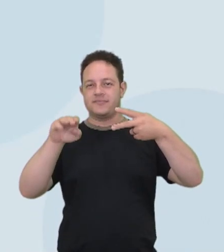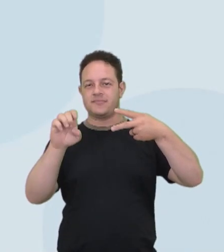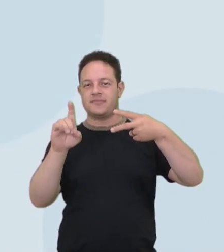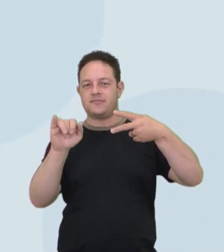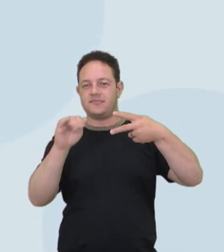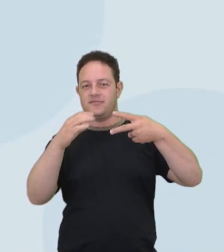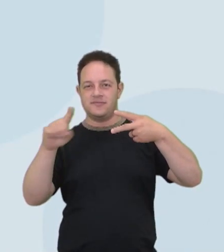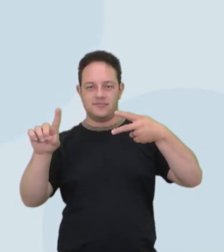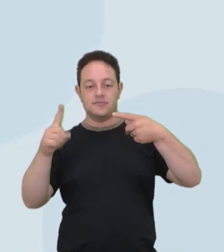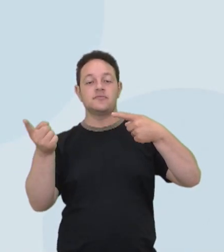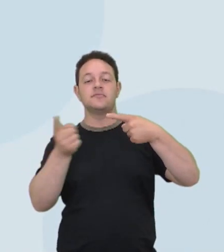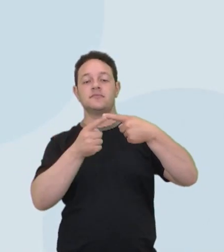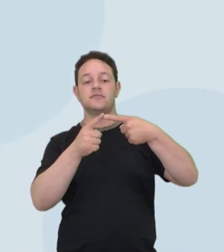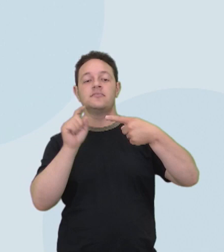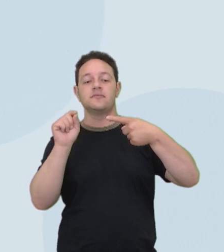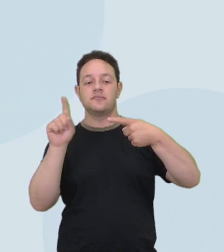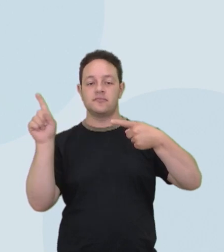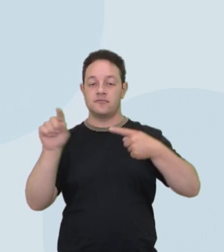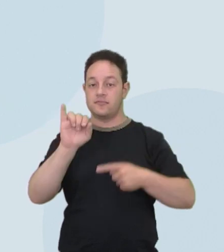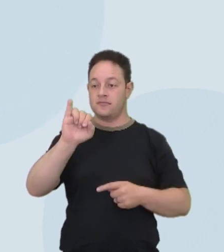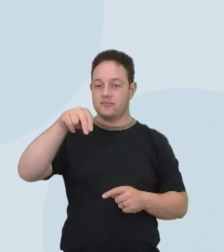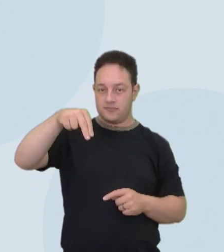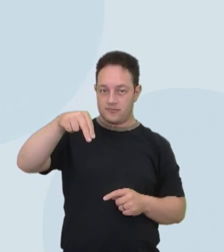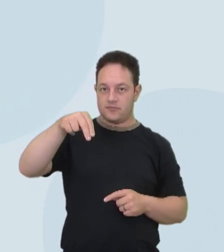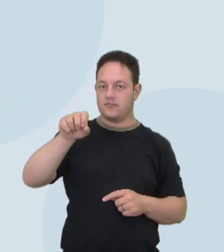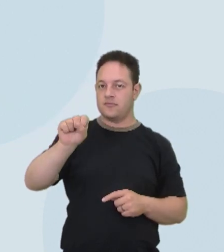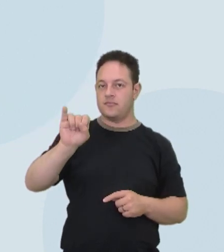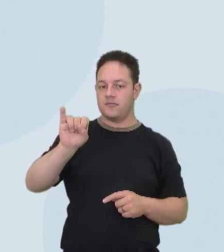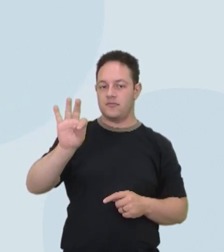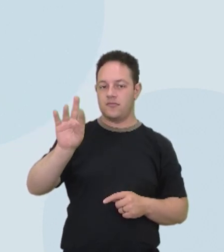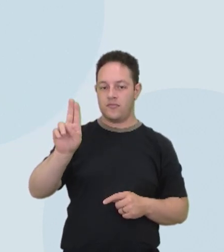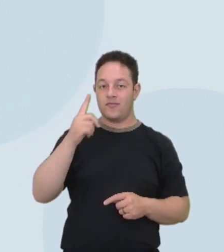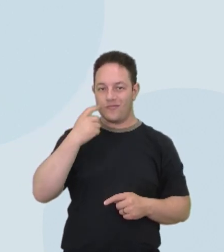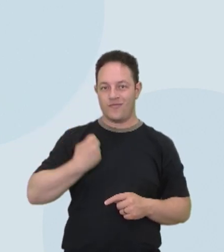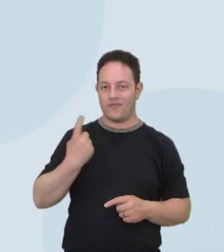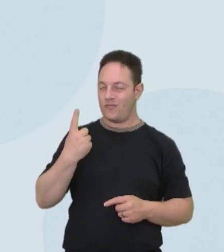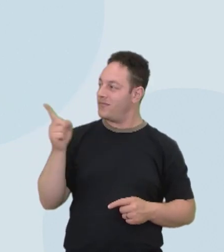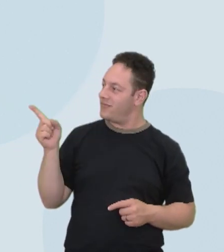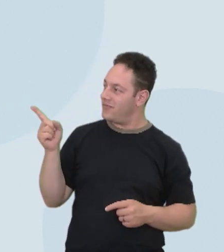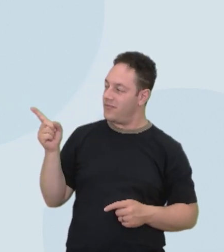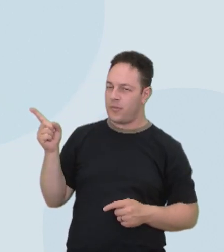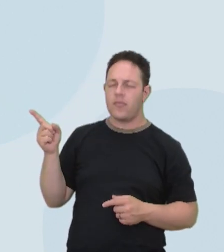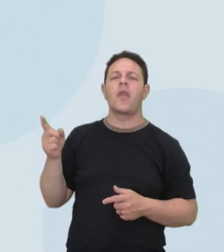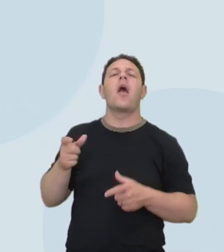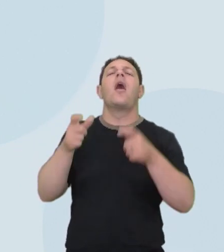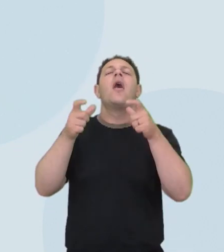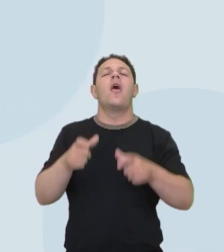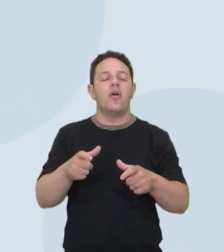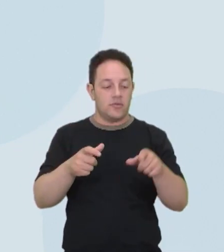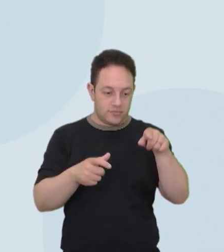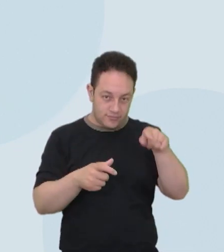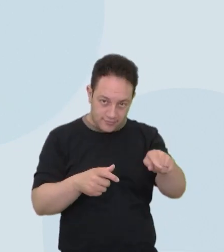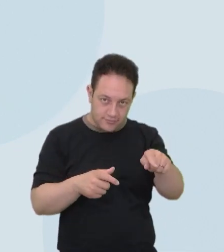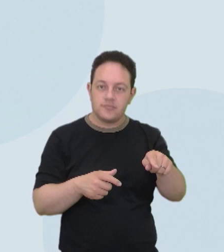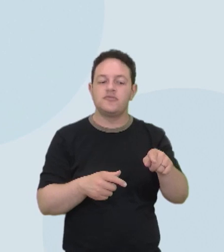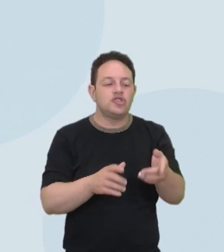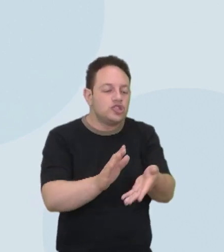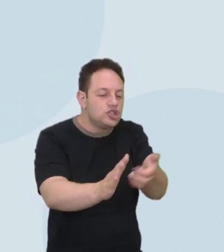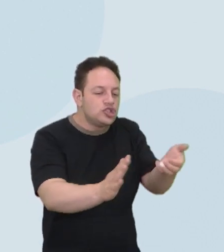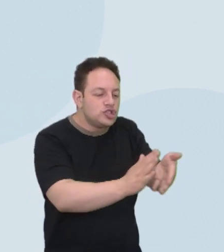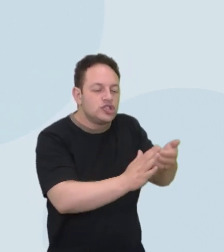uma técnica in situ. Essa técnica in situ é realizada no local, sem remoção desse